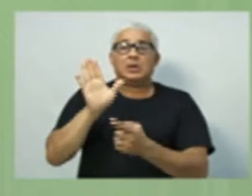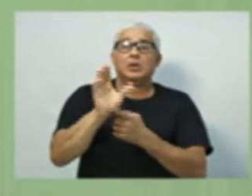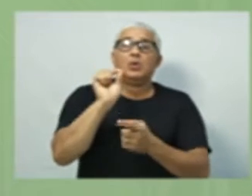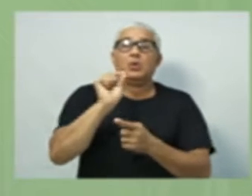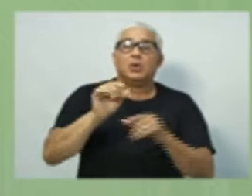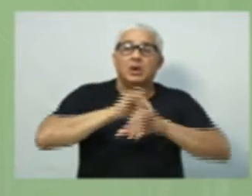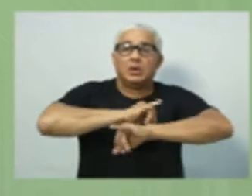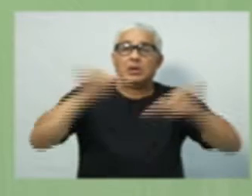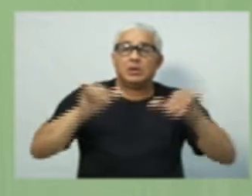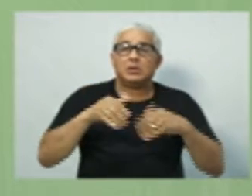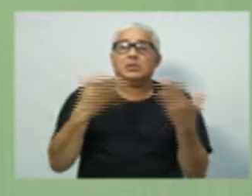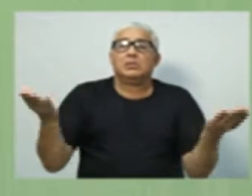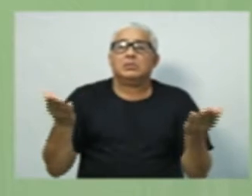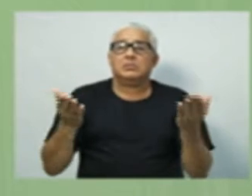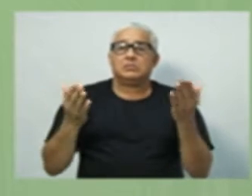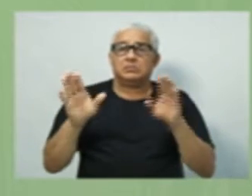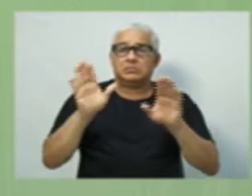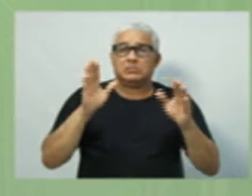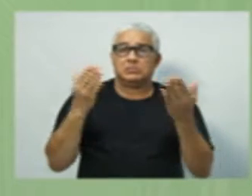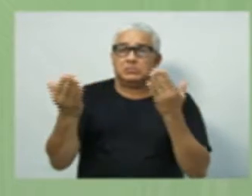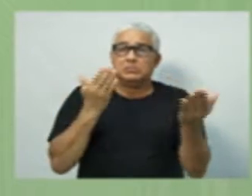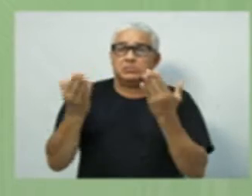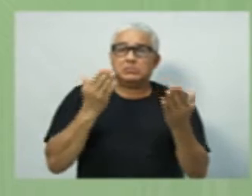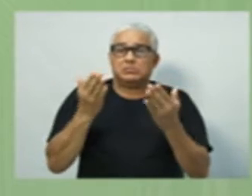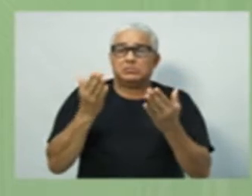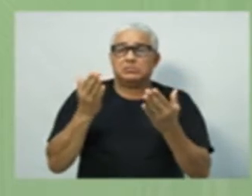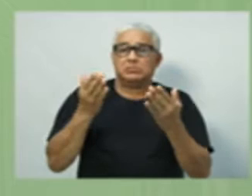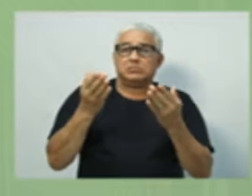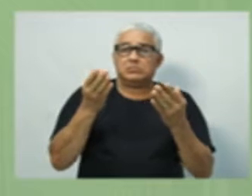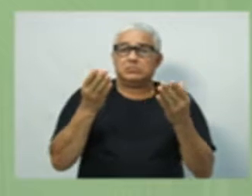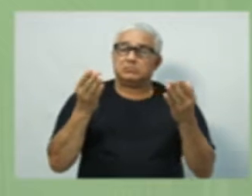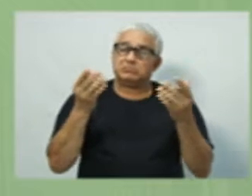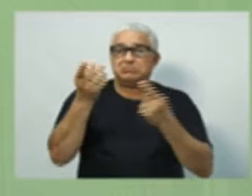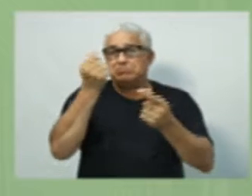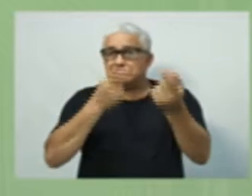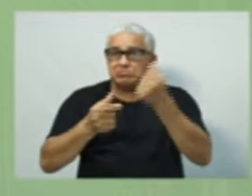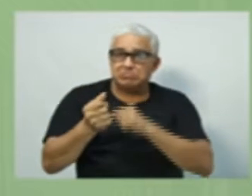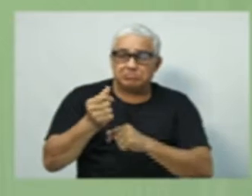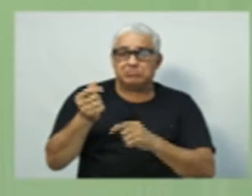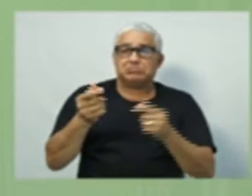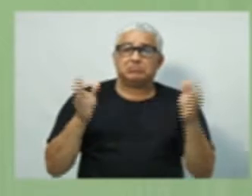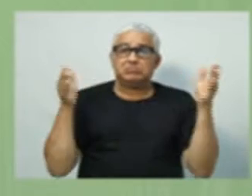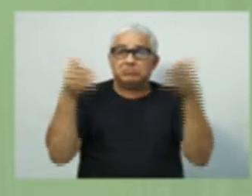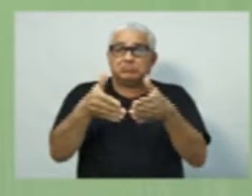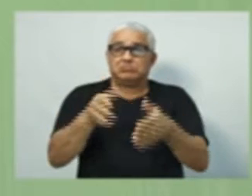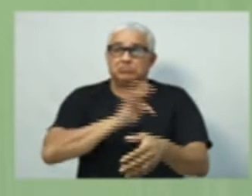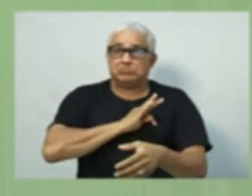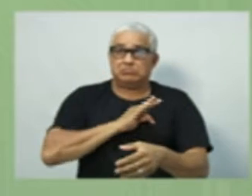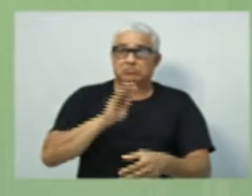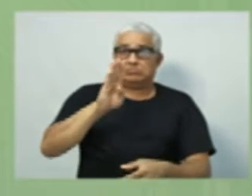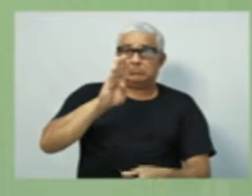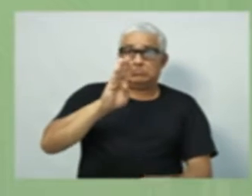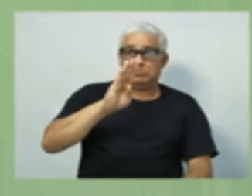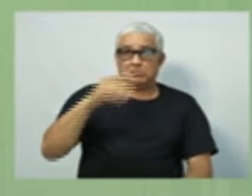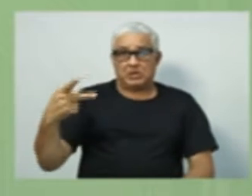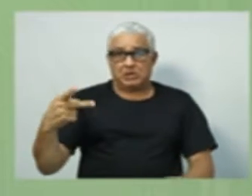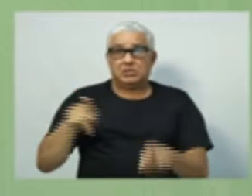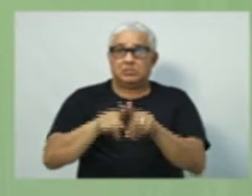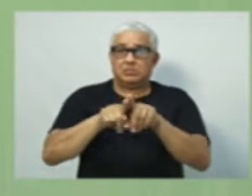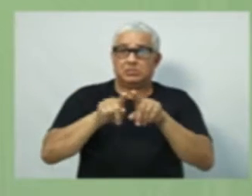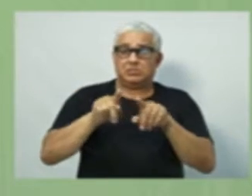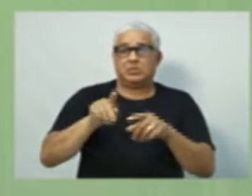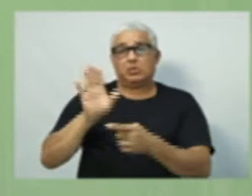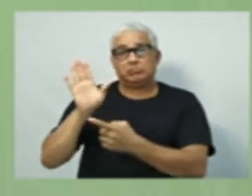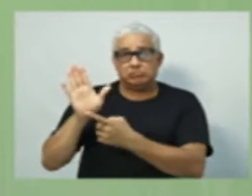financeiras só que qualquer técnico finanças a gente vai focar no balanço patrimonial e na demonstração do resultado